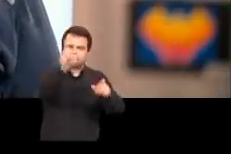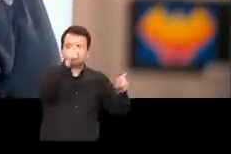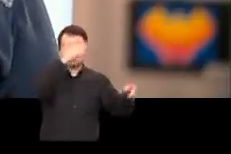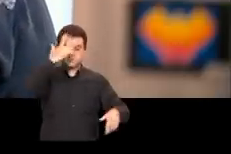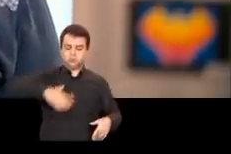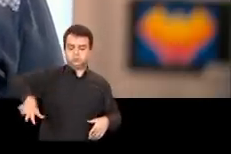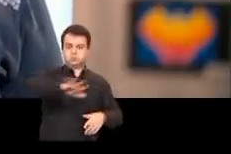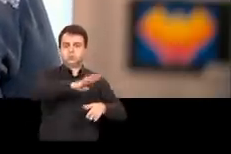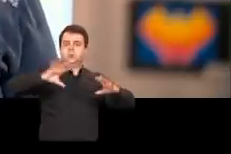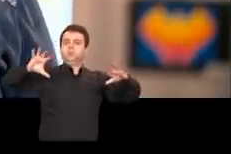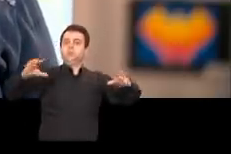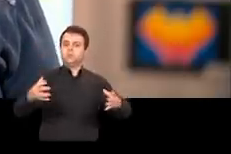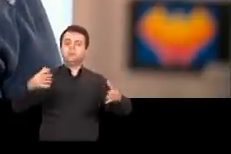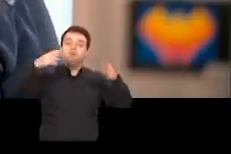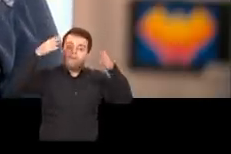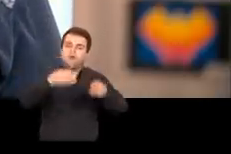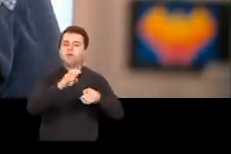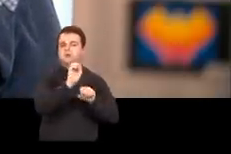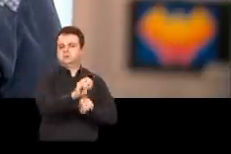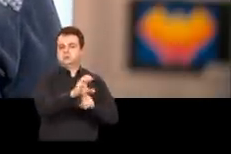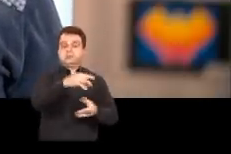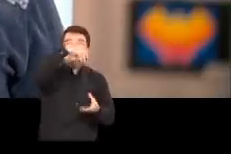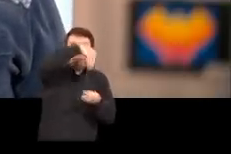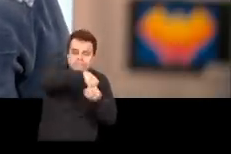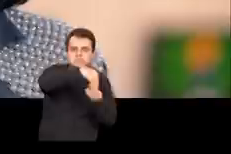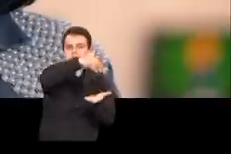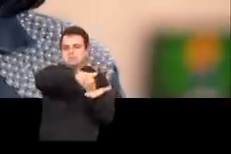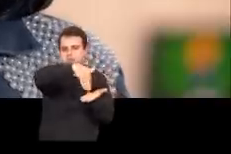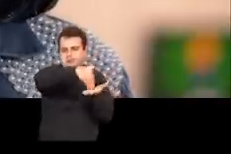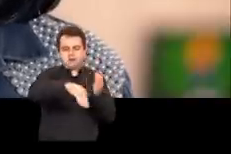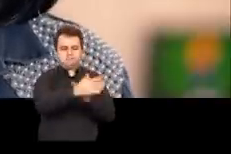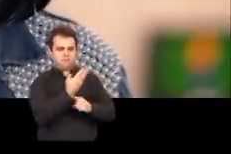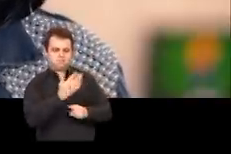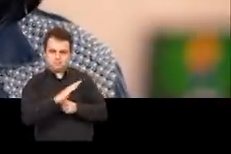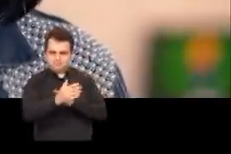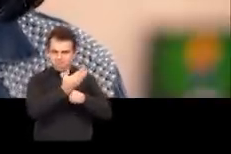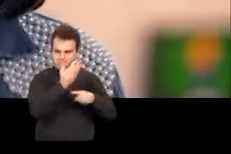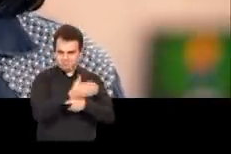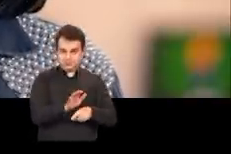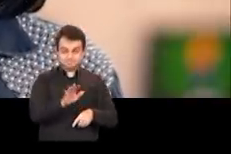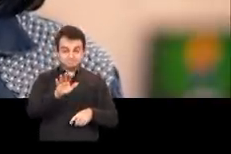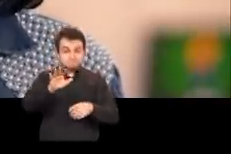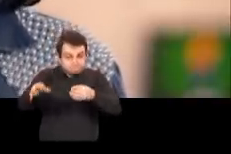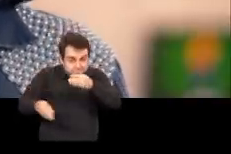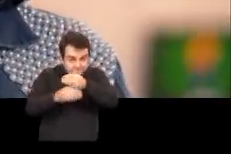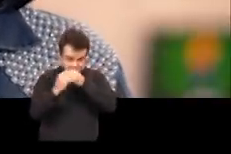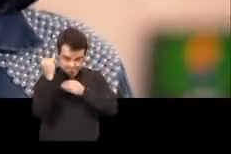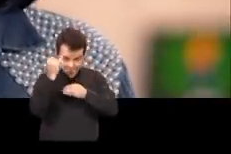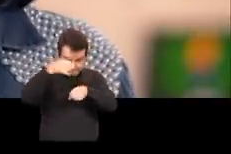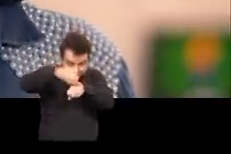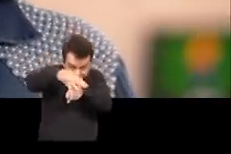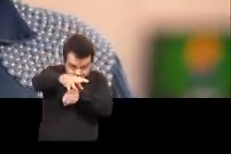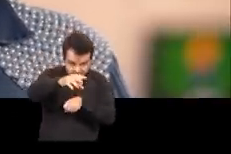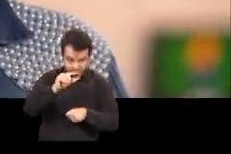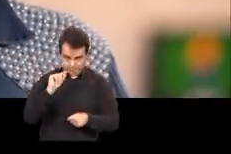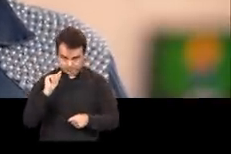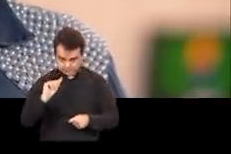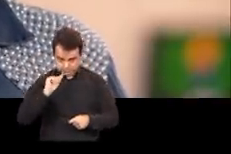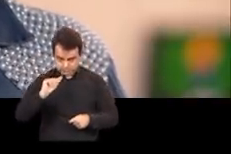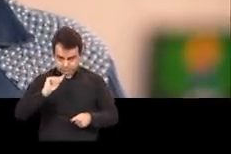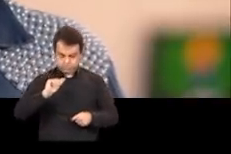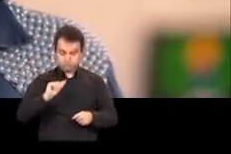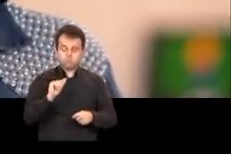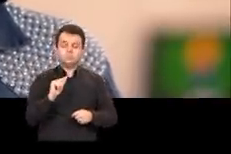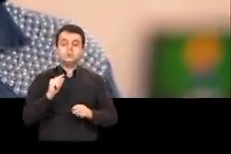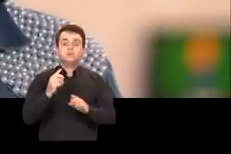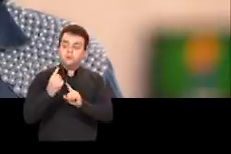equipe técnica e pedagógica da Secretaria Municipal de Educação. O que é importante reiterarmos é que nós já